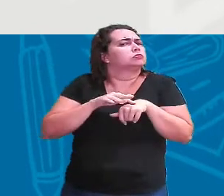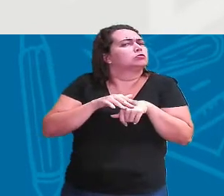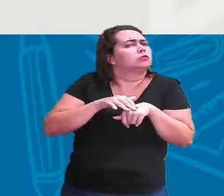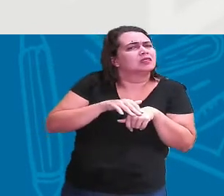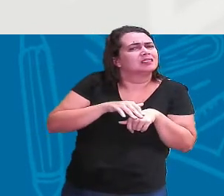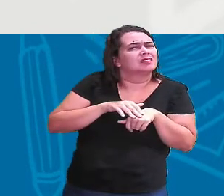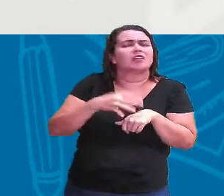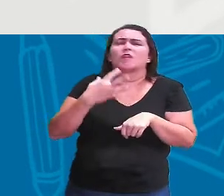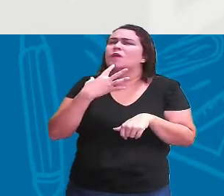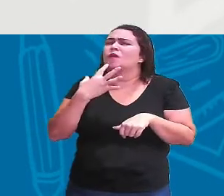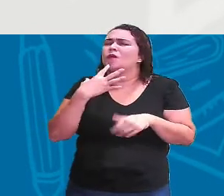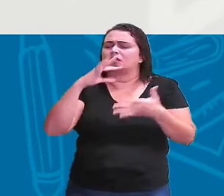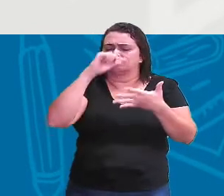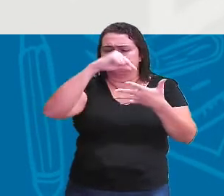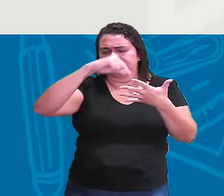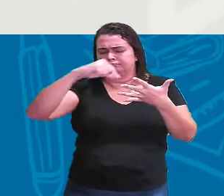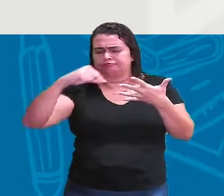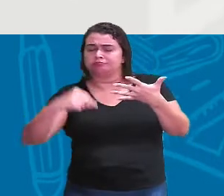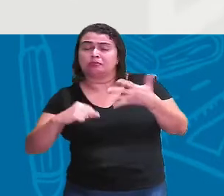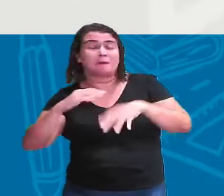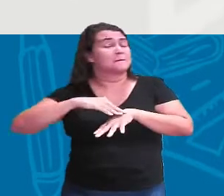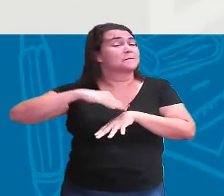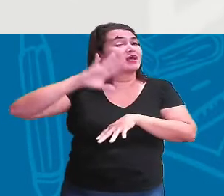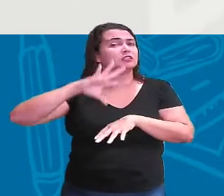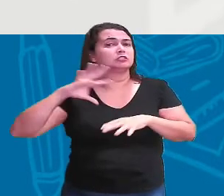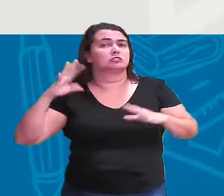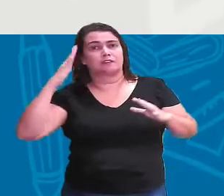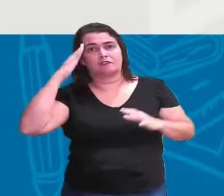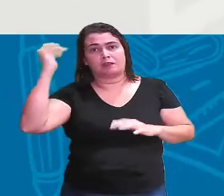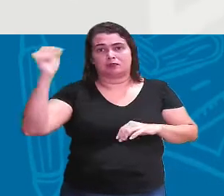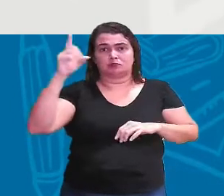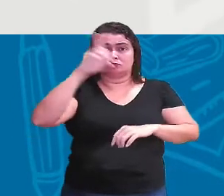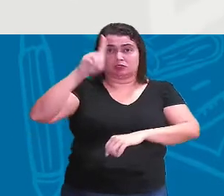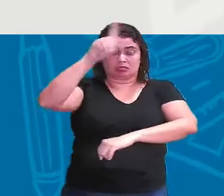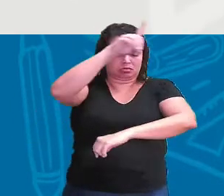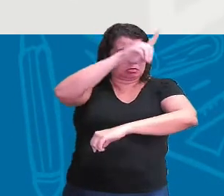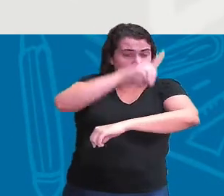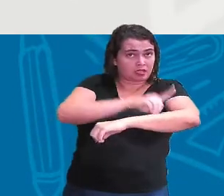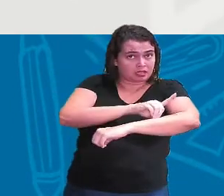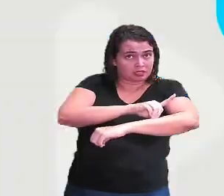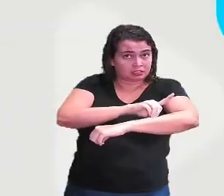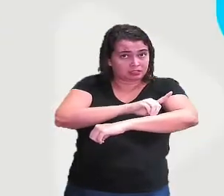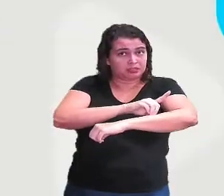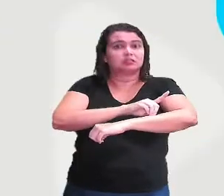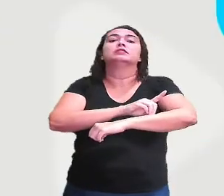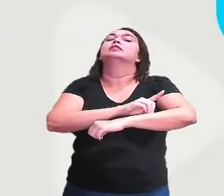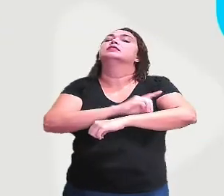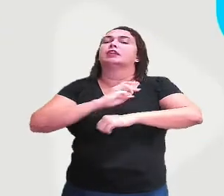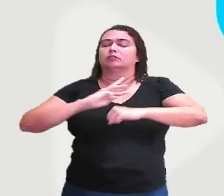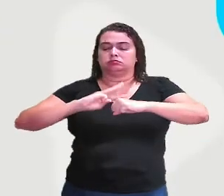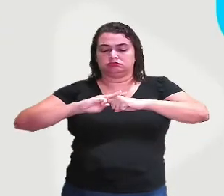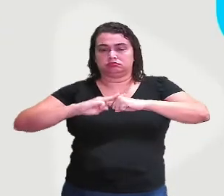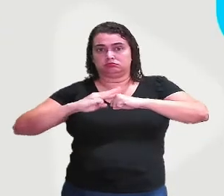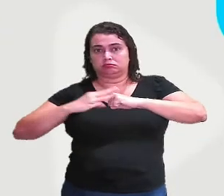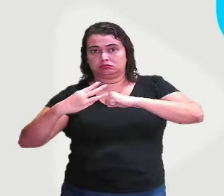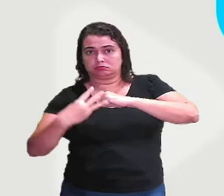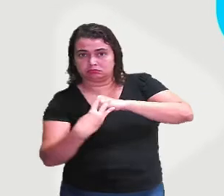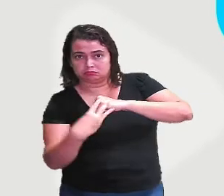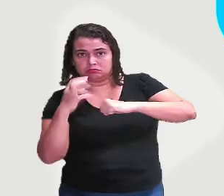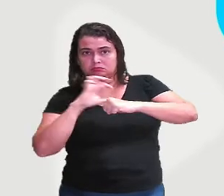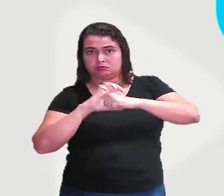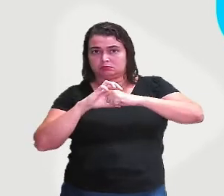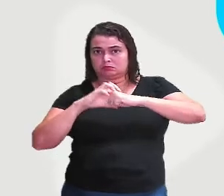gente teria como, vamos dizer assim, estaria em destaque? A dengue, a zika, a chikungunya. Os vírus causadores